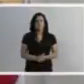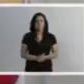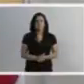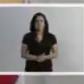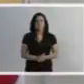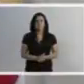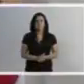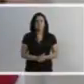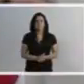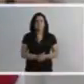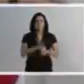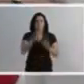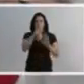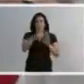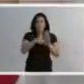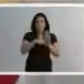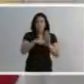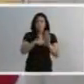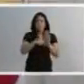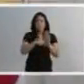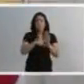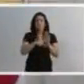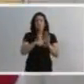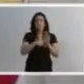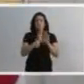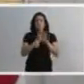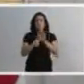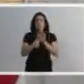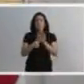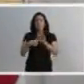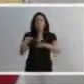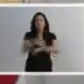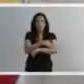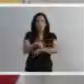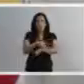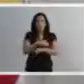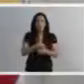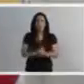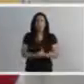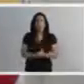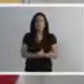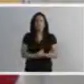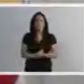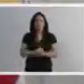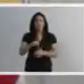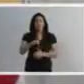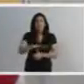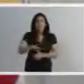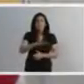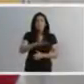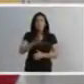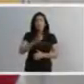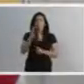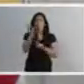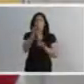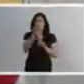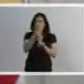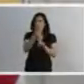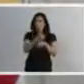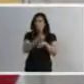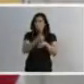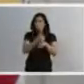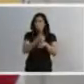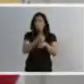o projeto expoarroz nomeação no espaço para os artistas de blumenau nomeação da praça e silos